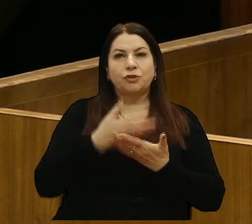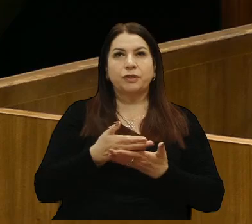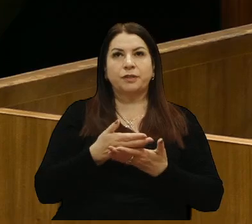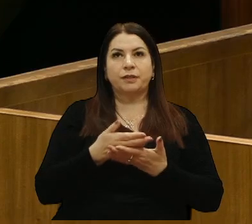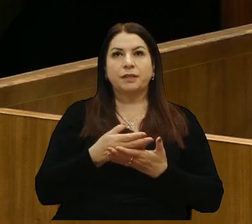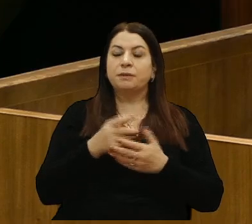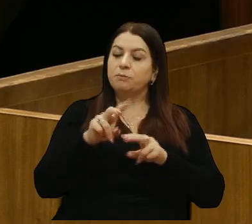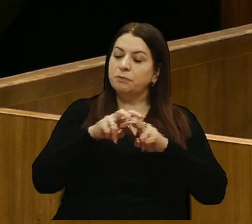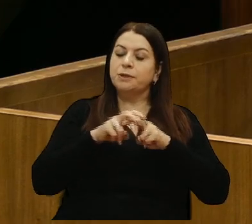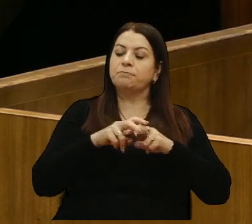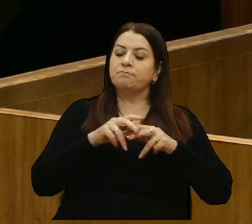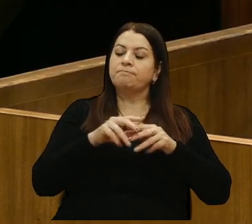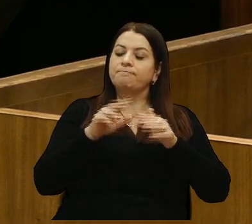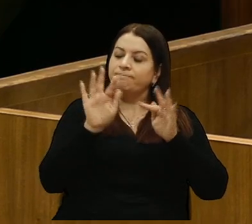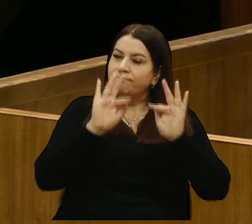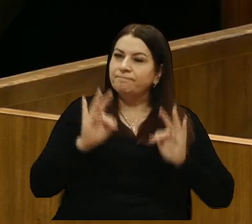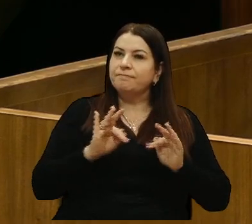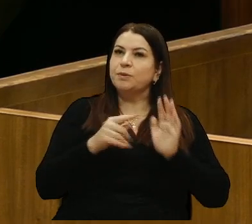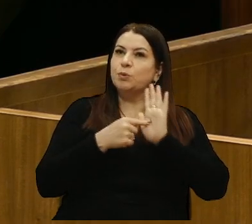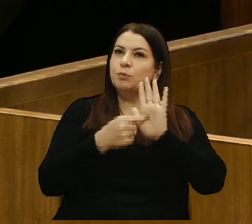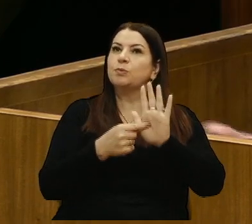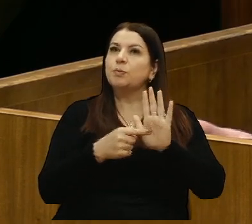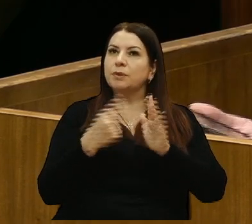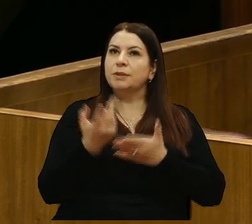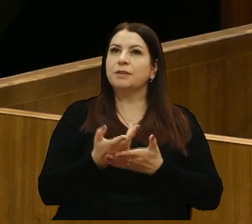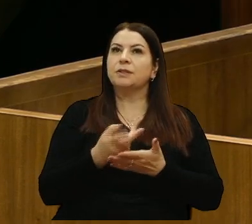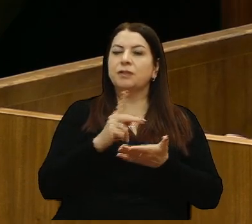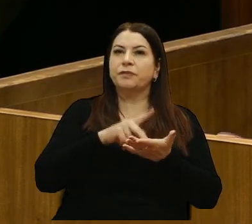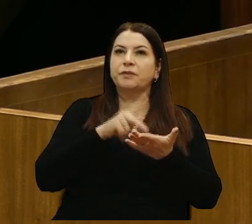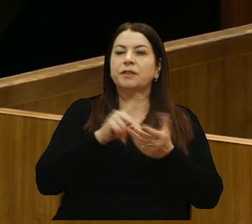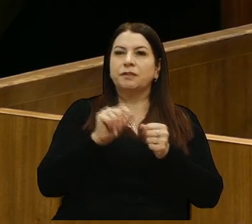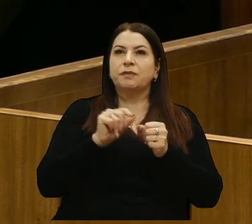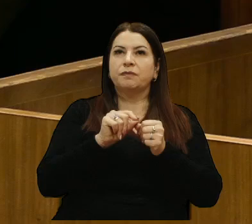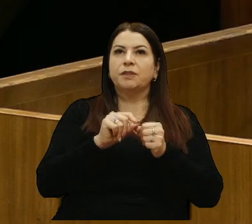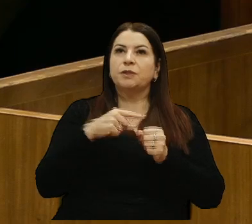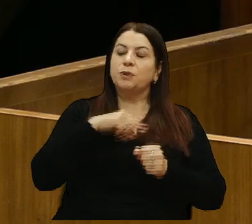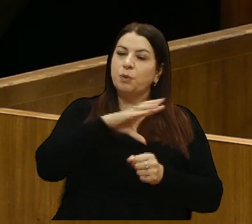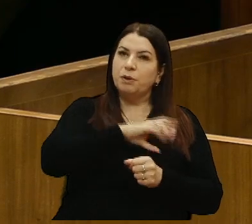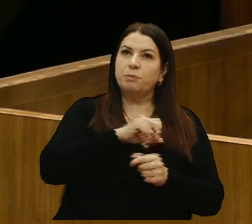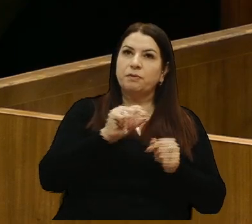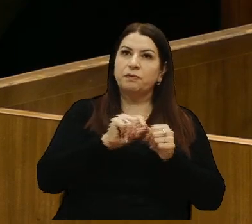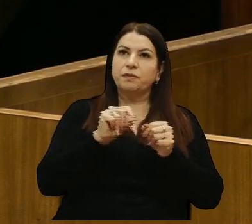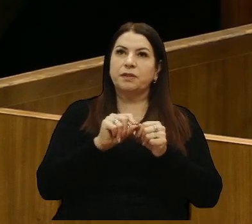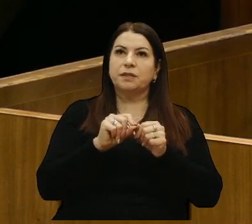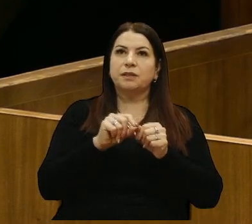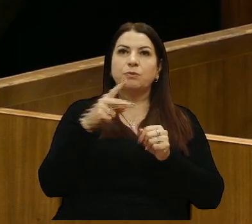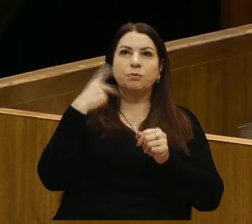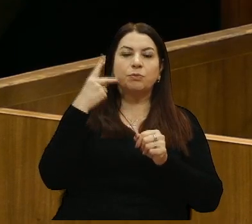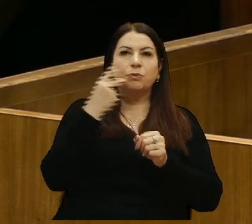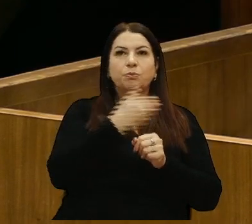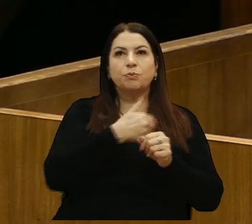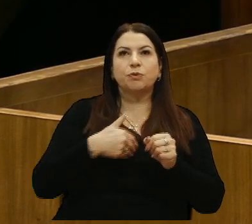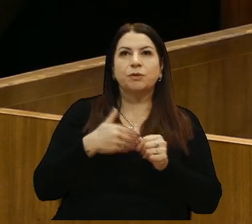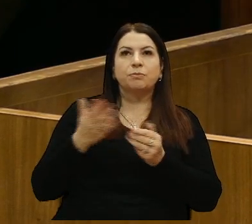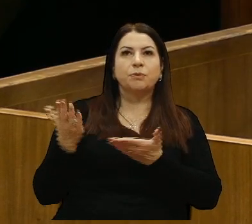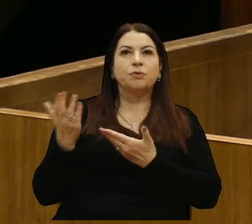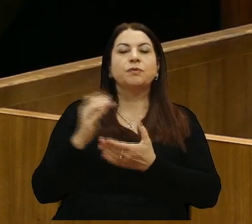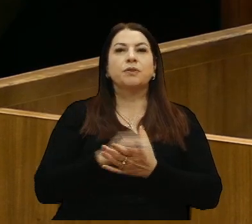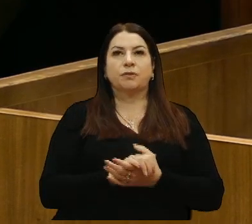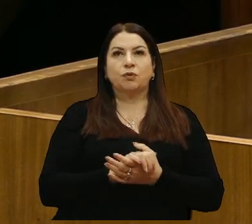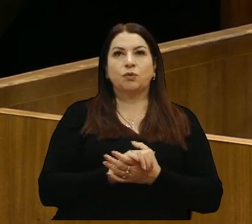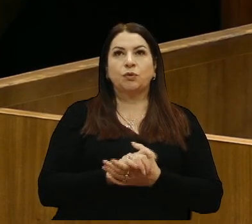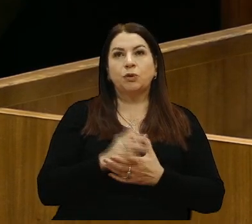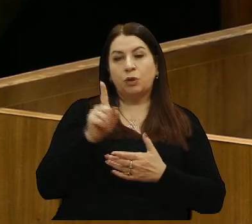motivo esse que me dá muita alegria, porque eu de fato faço o que eu amo fazer, que é trabalhar com políticas públicas para a juventude. A